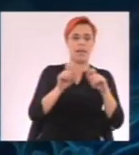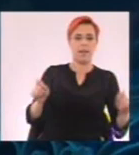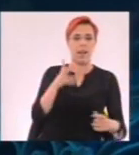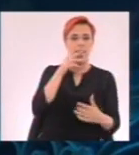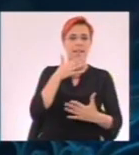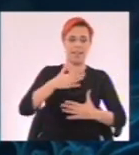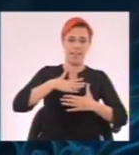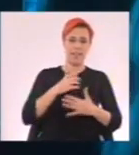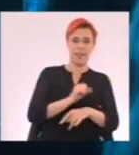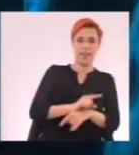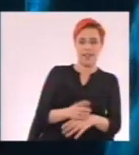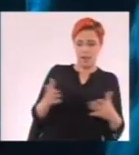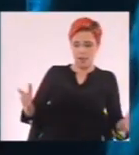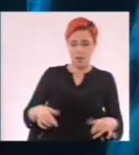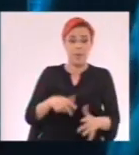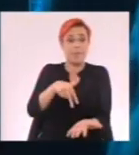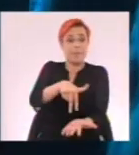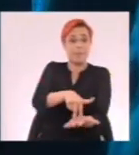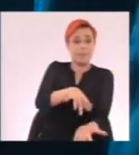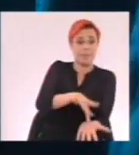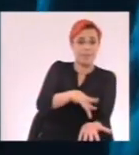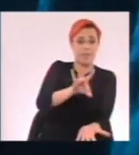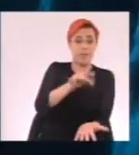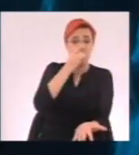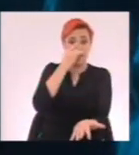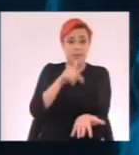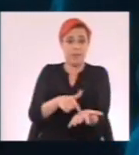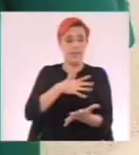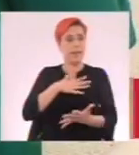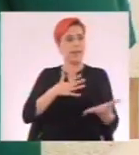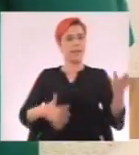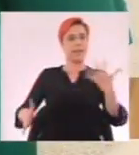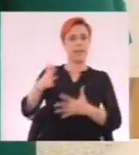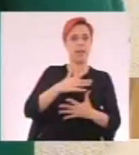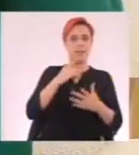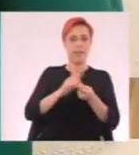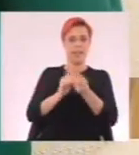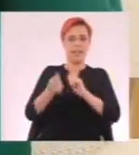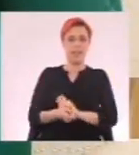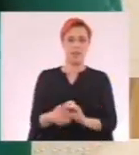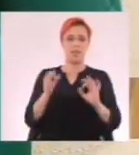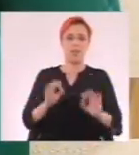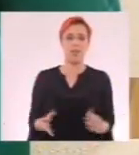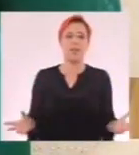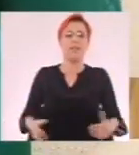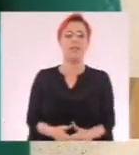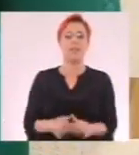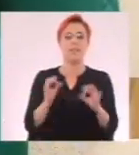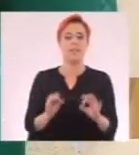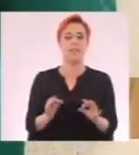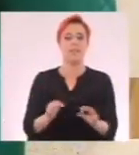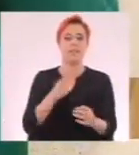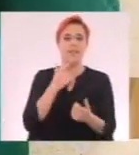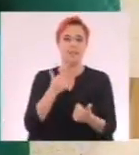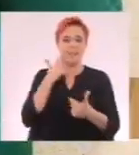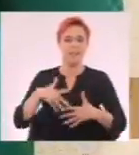logo para a tábua e automaticamente a energia transforma-se completamente. Foi muito,